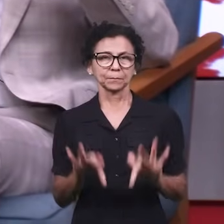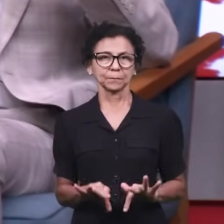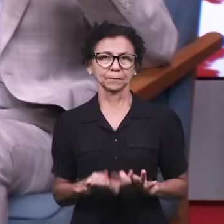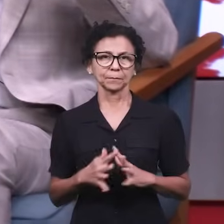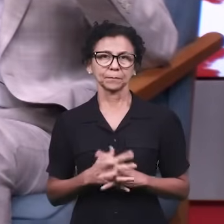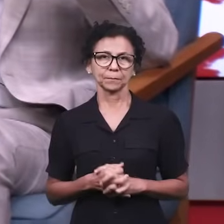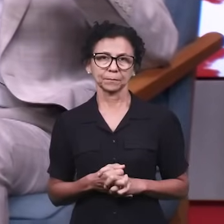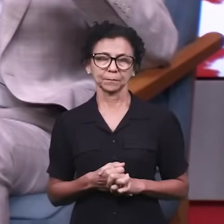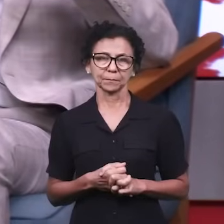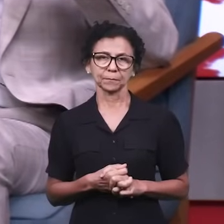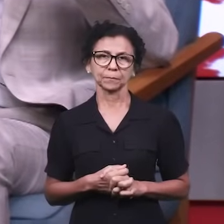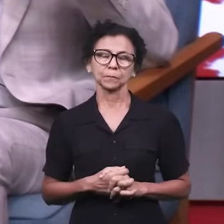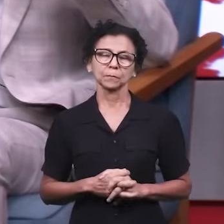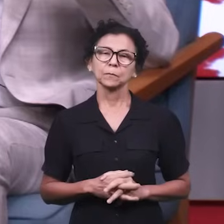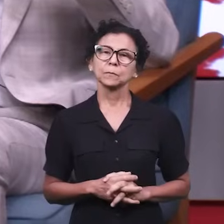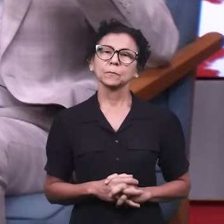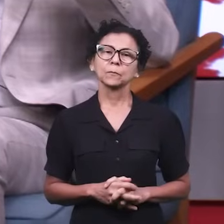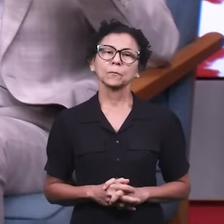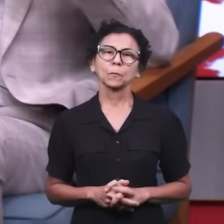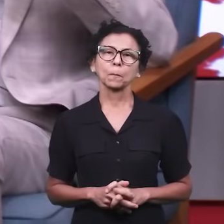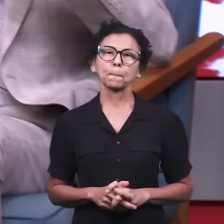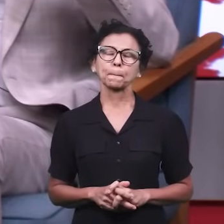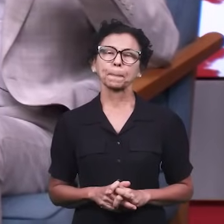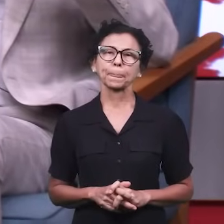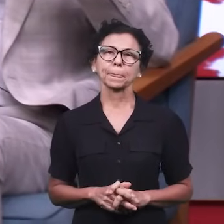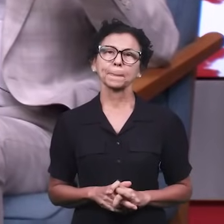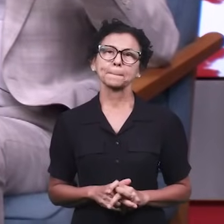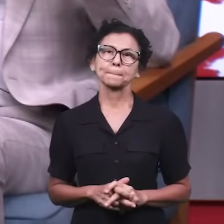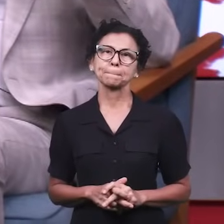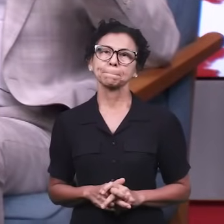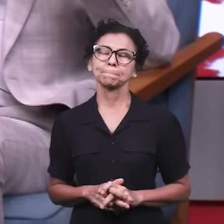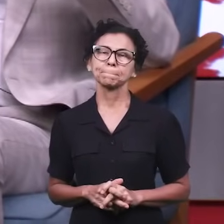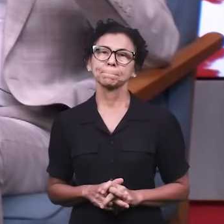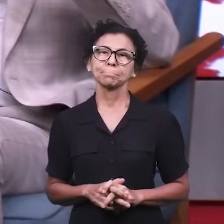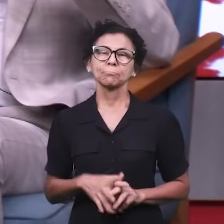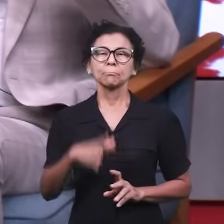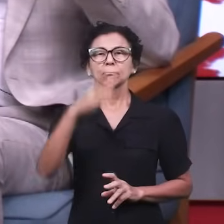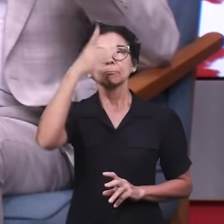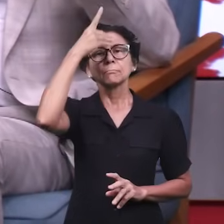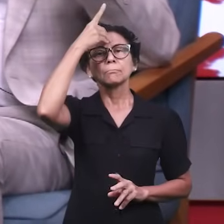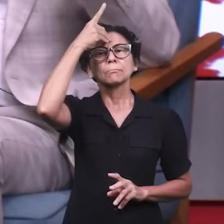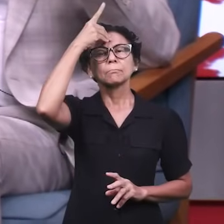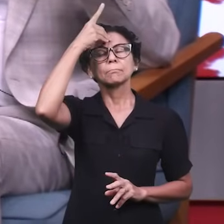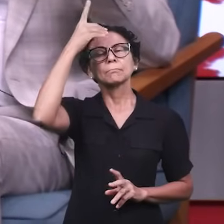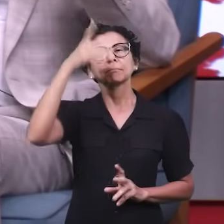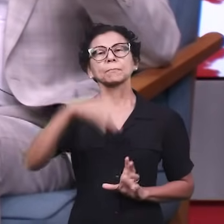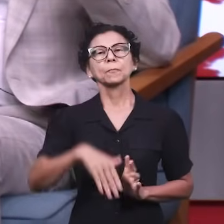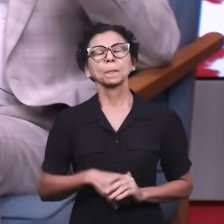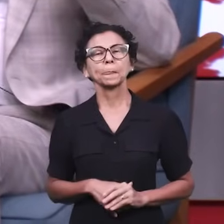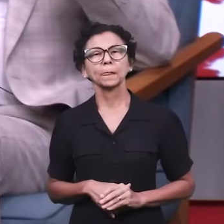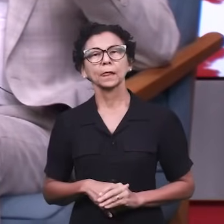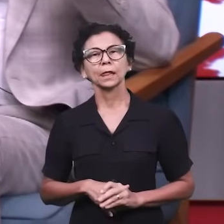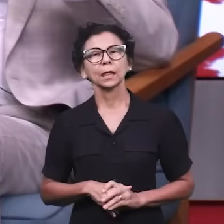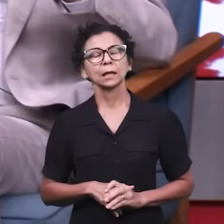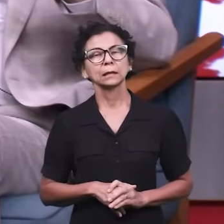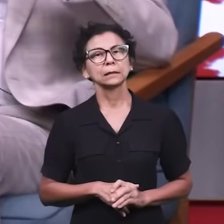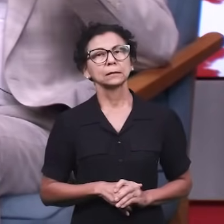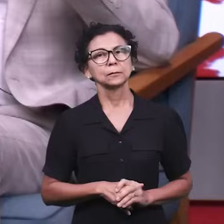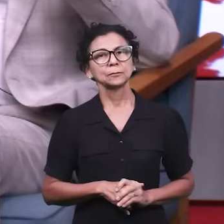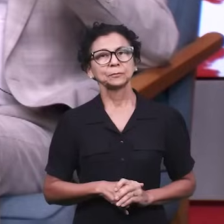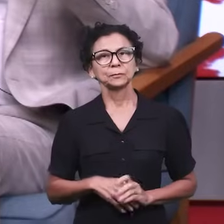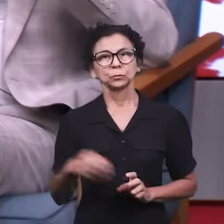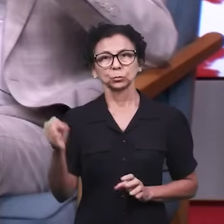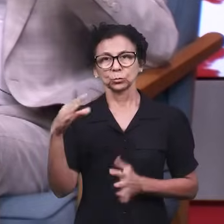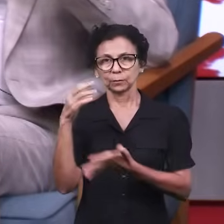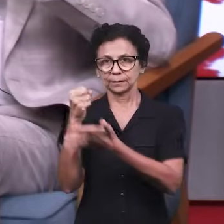encerrando dentro do texto bíblico, dentro da colocação bíblica, os dons espirituais